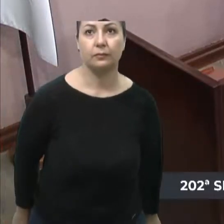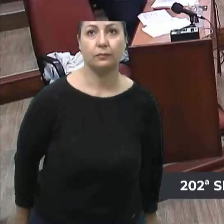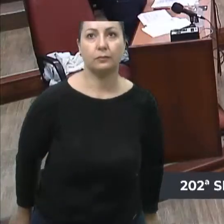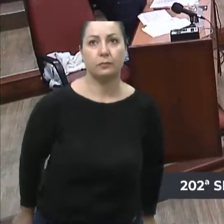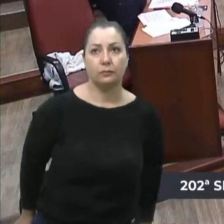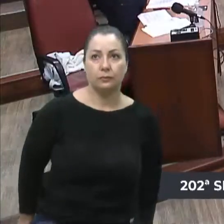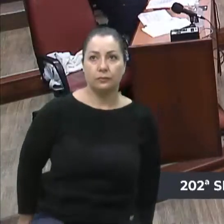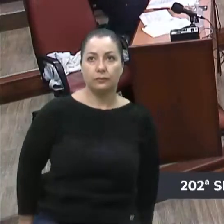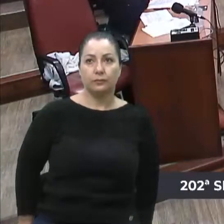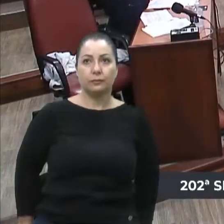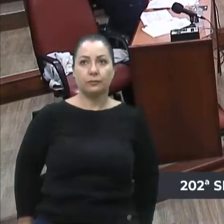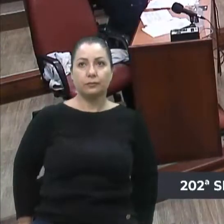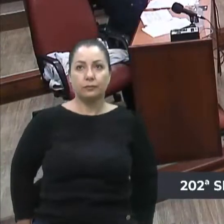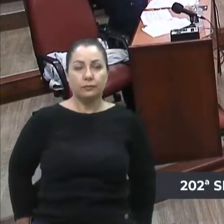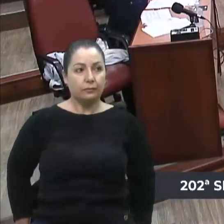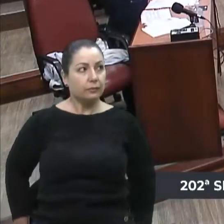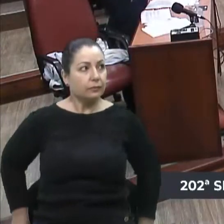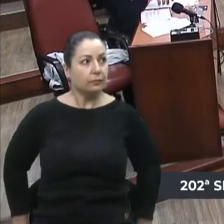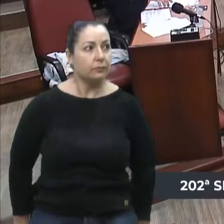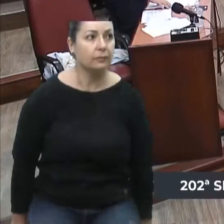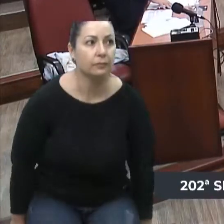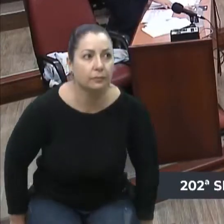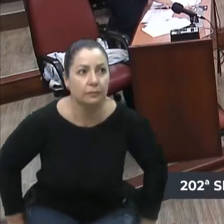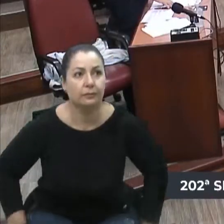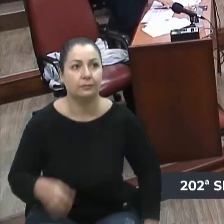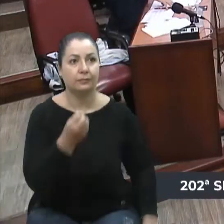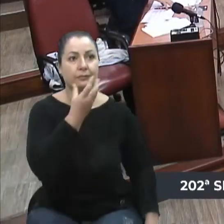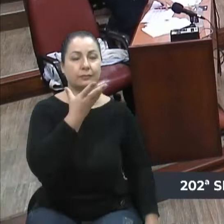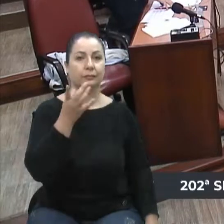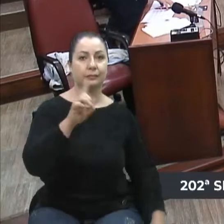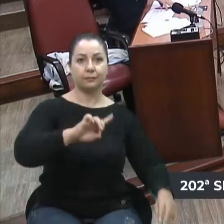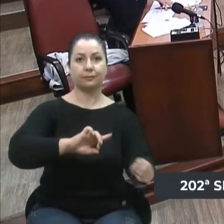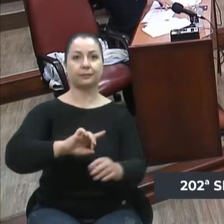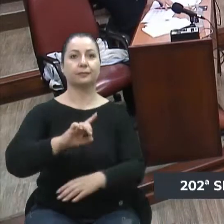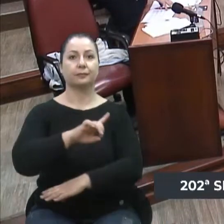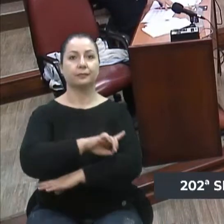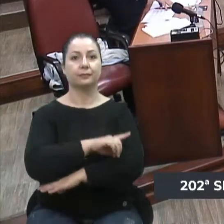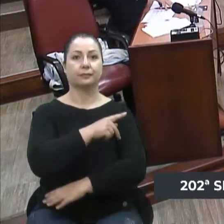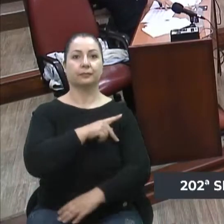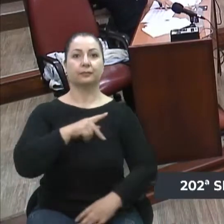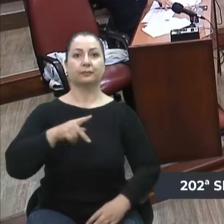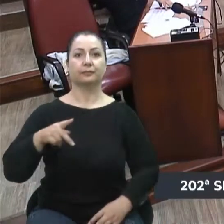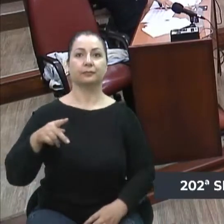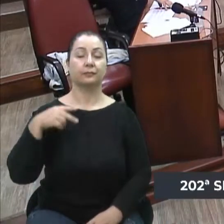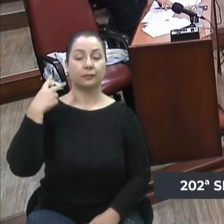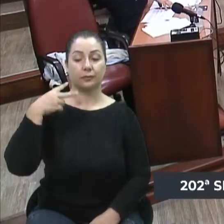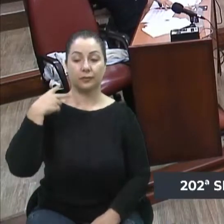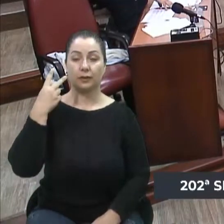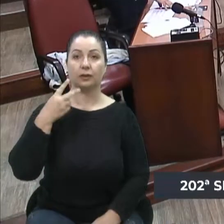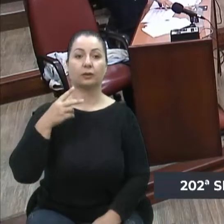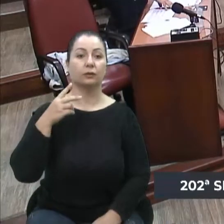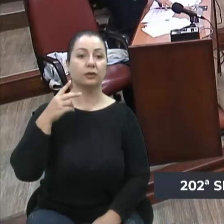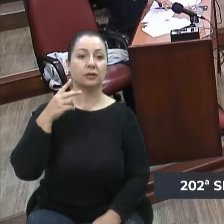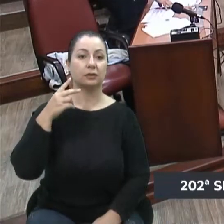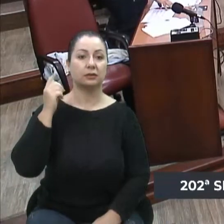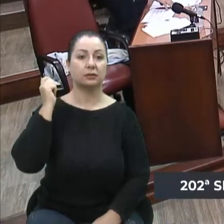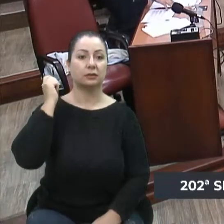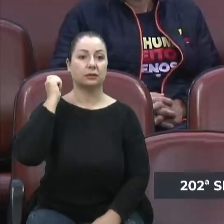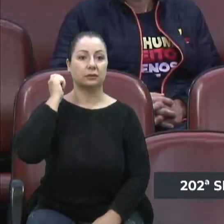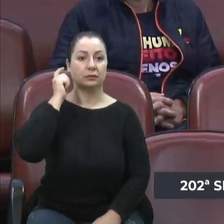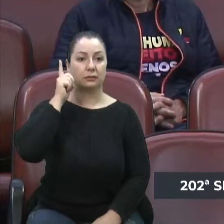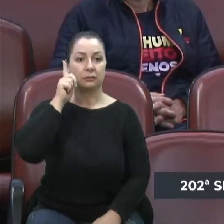Bom dia, senhora presidenta, colegas vereadoras, colegas vereadores, representantes aqui do Sindicerve, em nome da